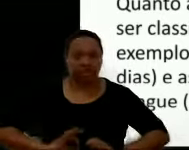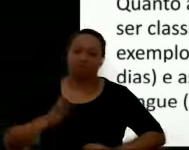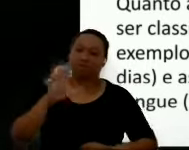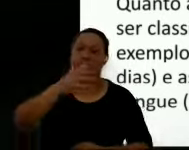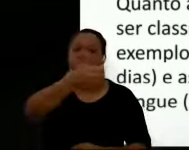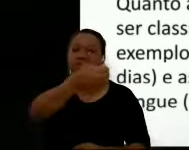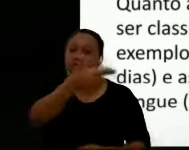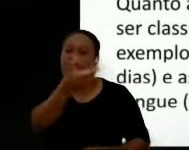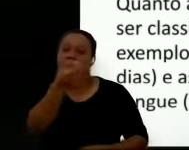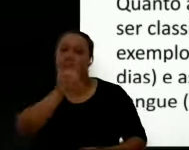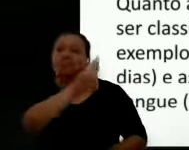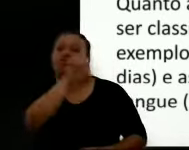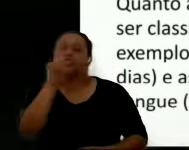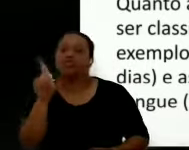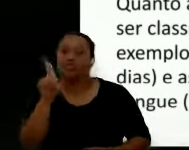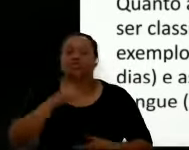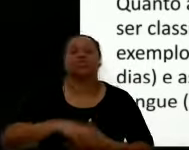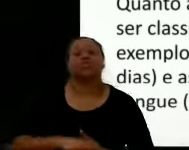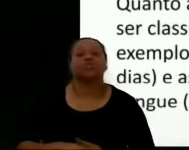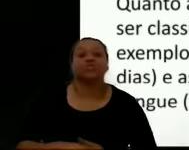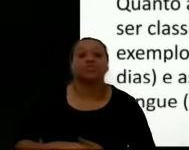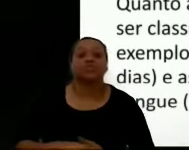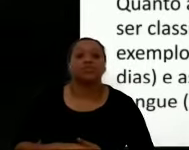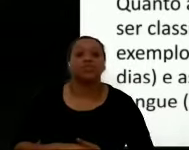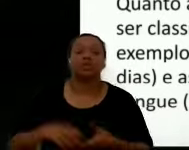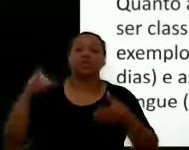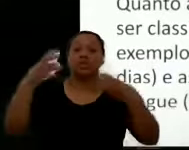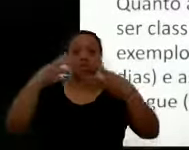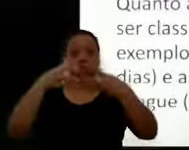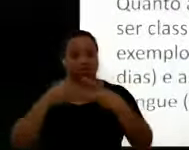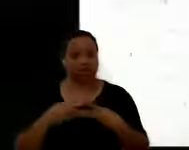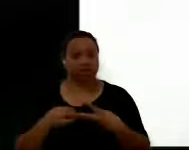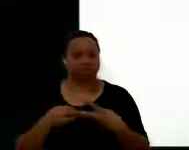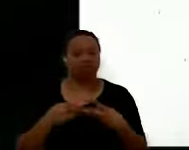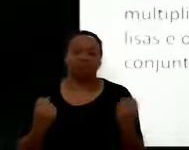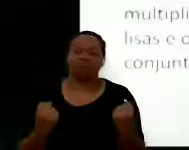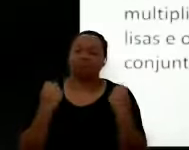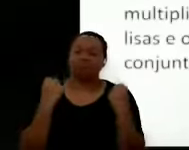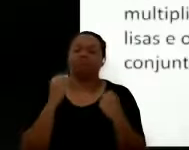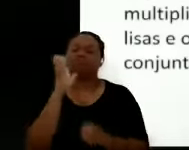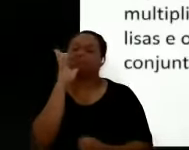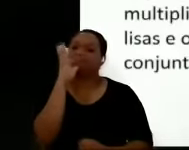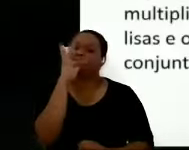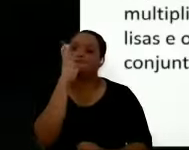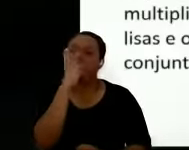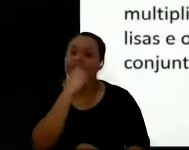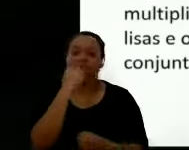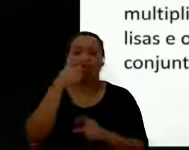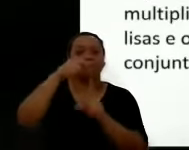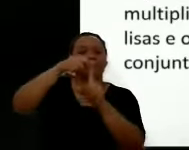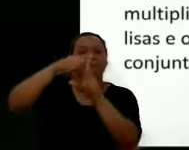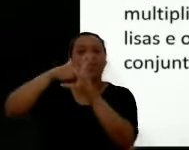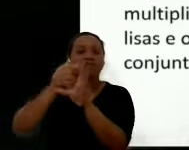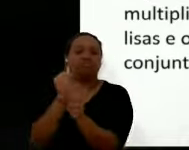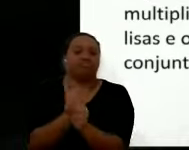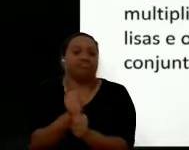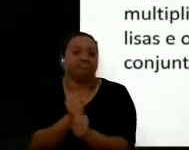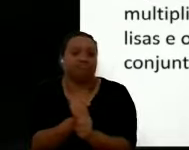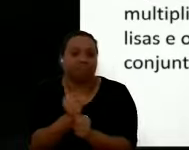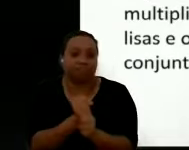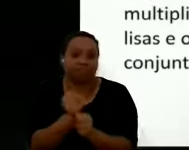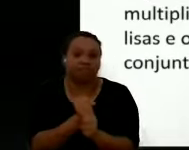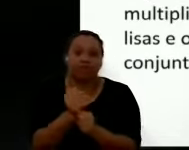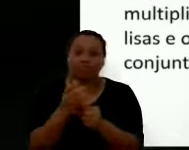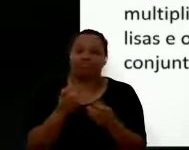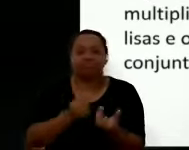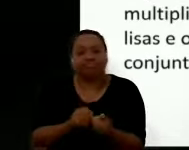glóbulos vermelhos do sangue, no máximo 120 dias. Células estáveis duram meses